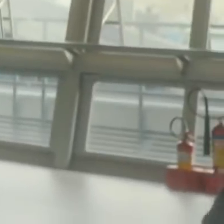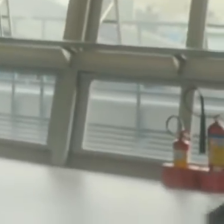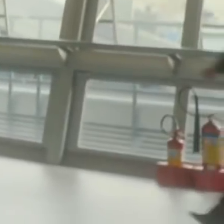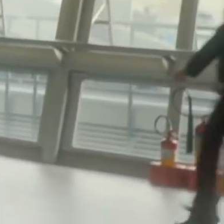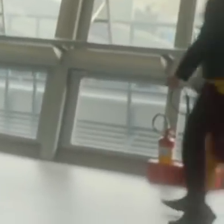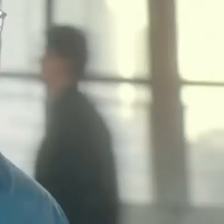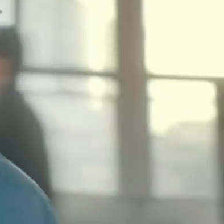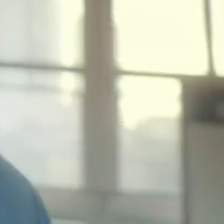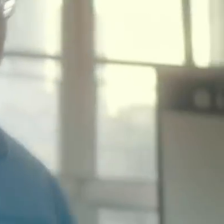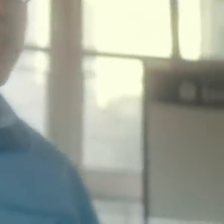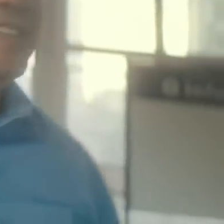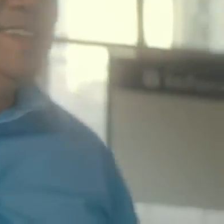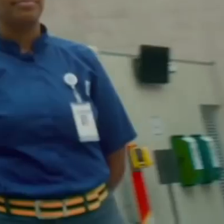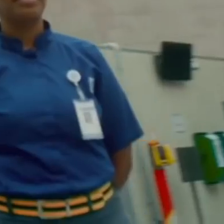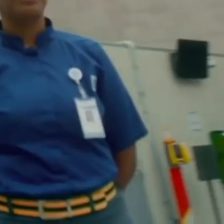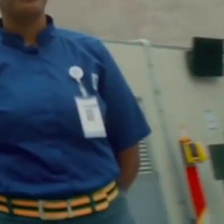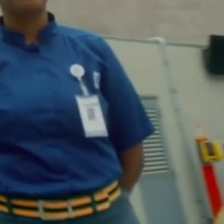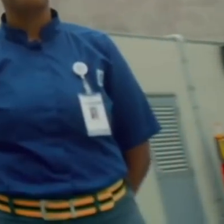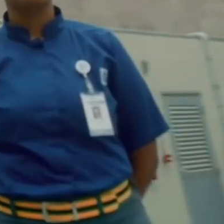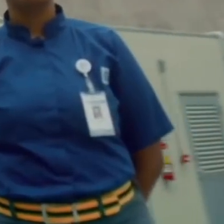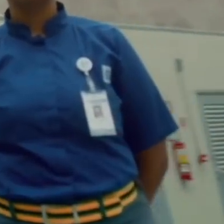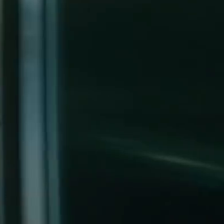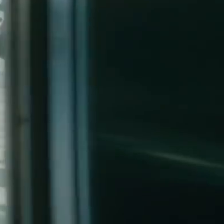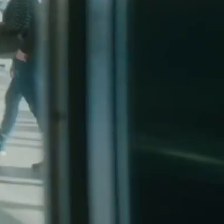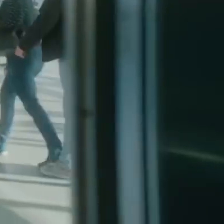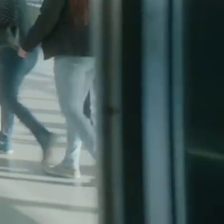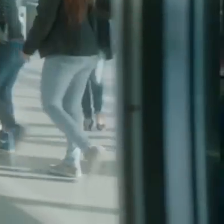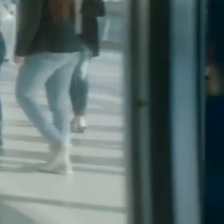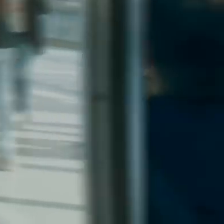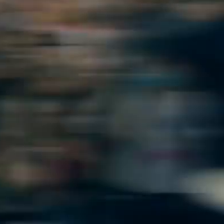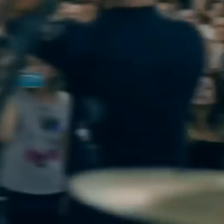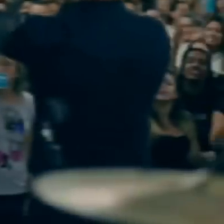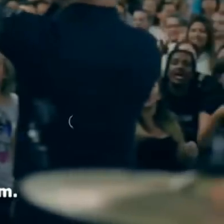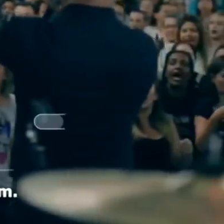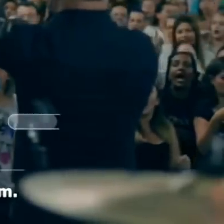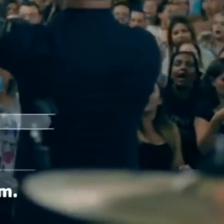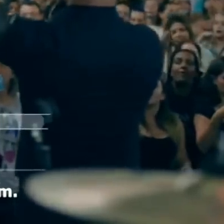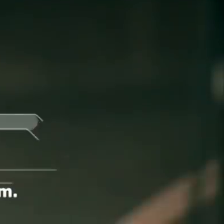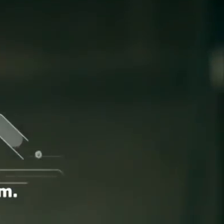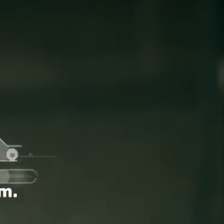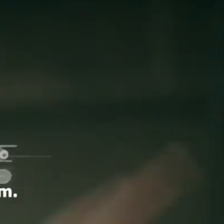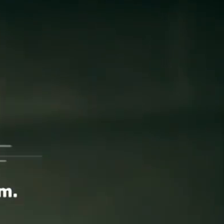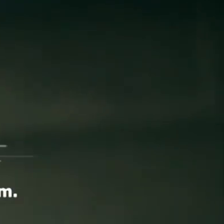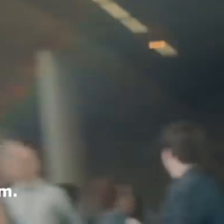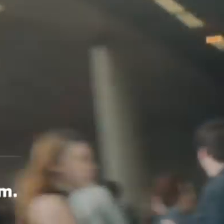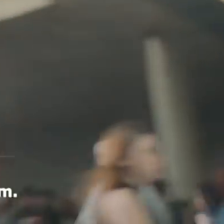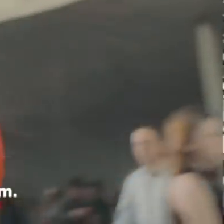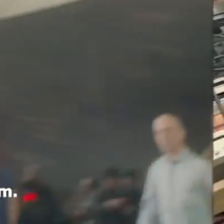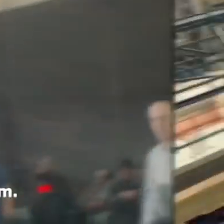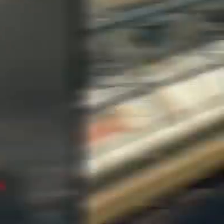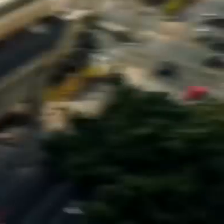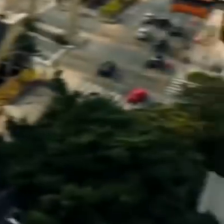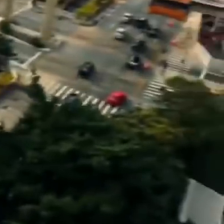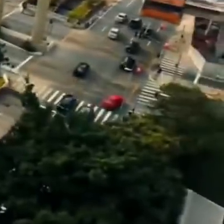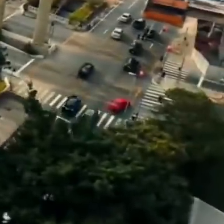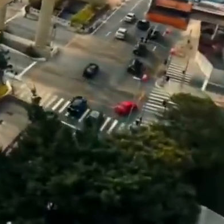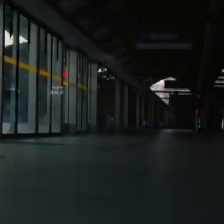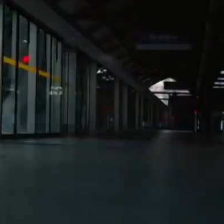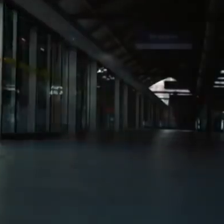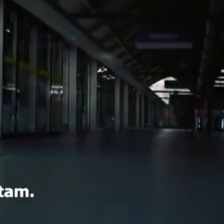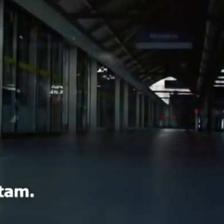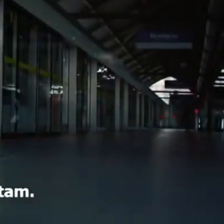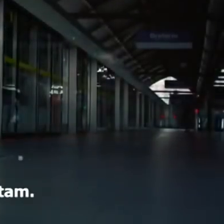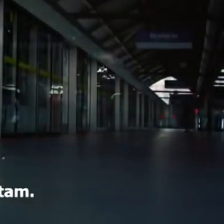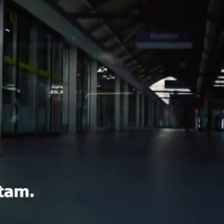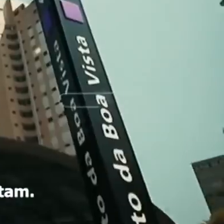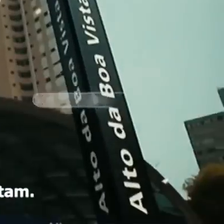perto, investindo ainda mais em segurança e acessibilidade, para que momentos assim aconteçam. Metrô de São Paulo.